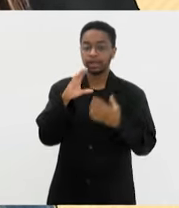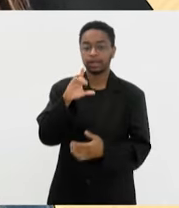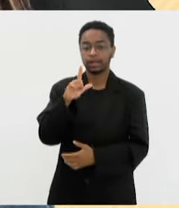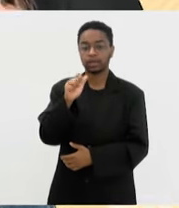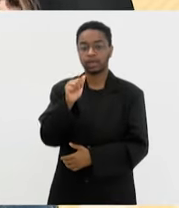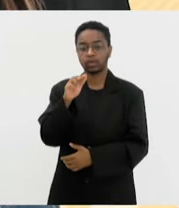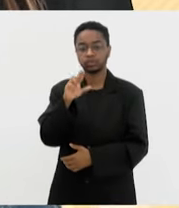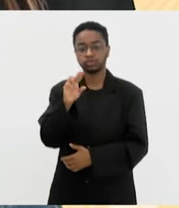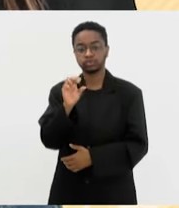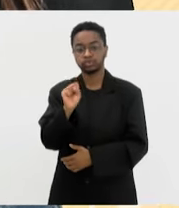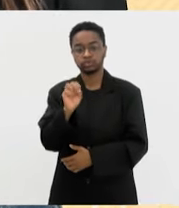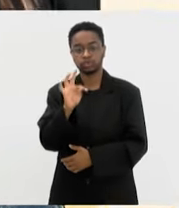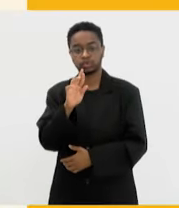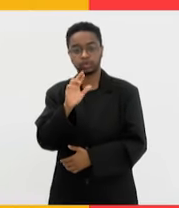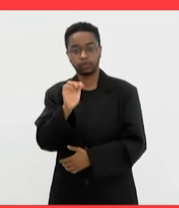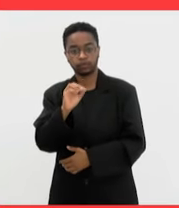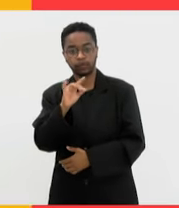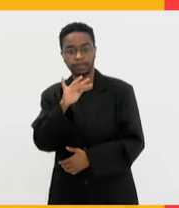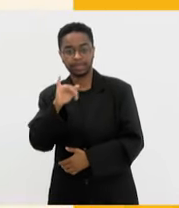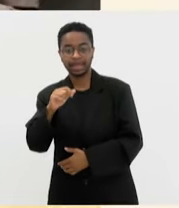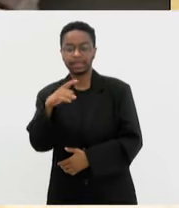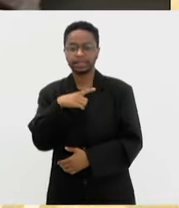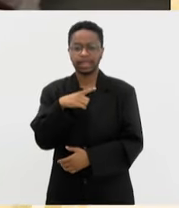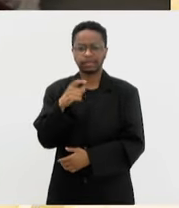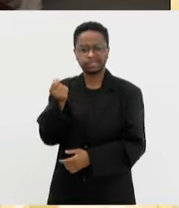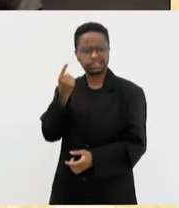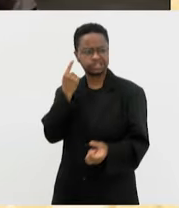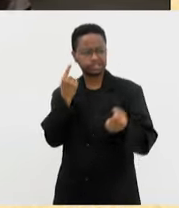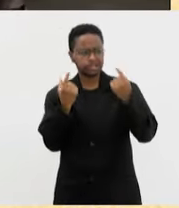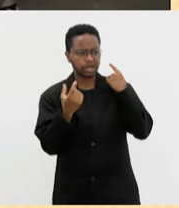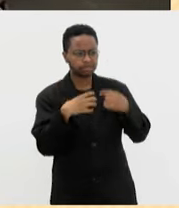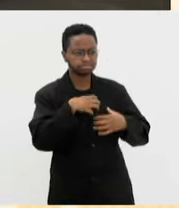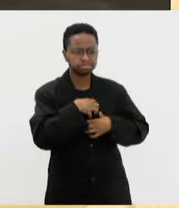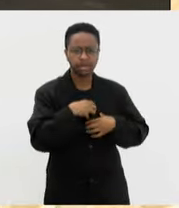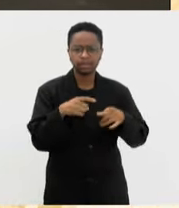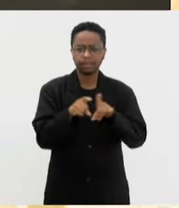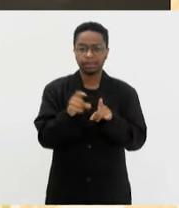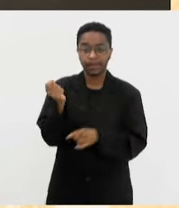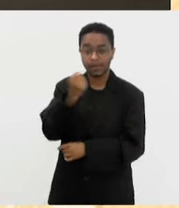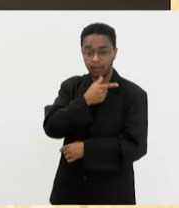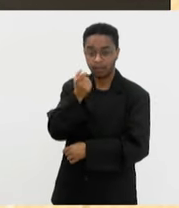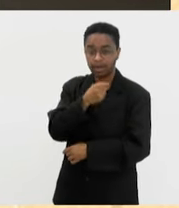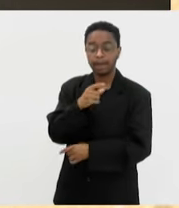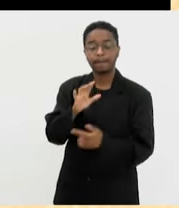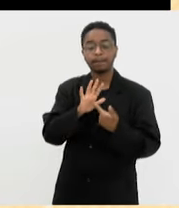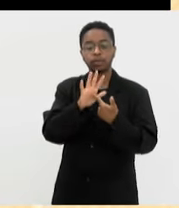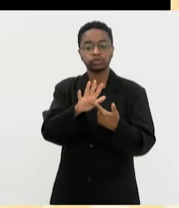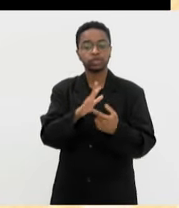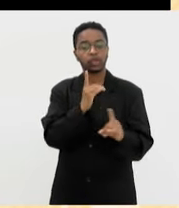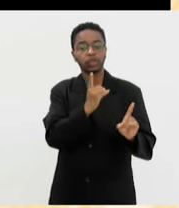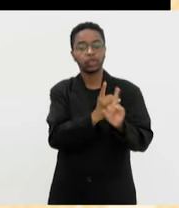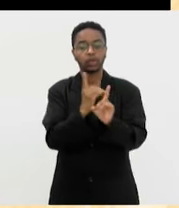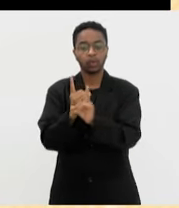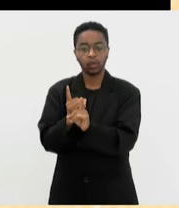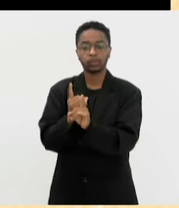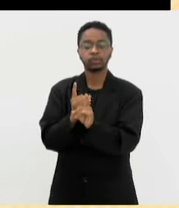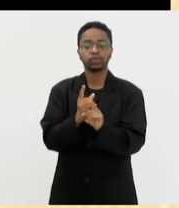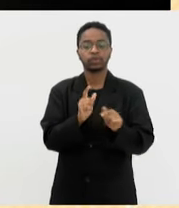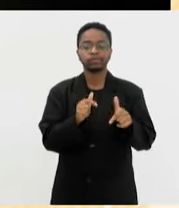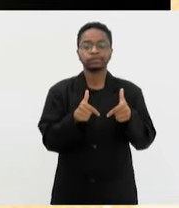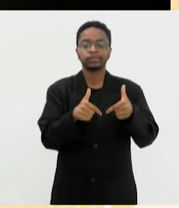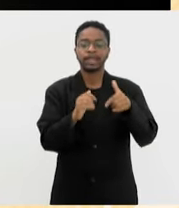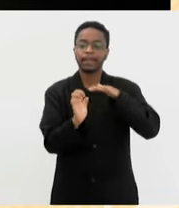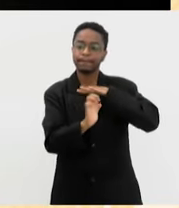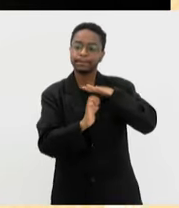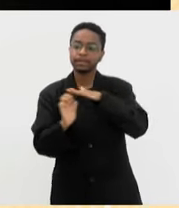transita entre a estranheza e o humor. O monólogo narra o encontro entre um ascensorista, uma executiva ambiciosa